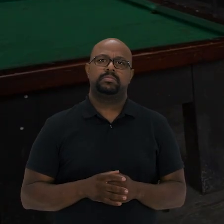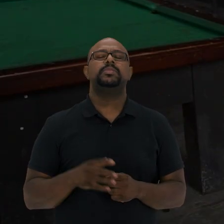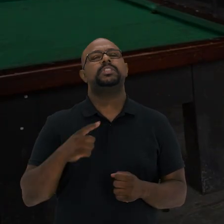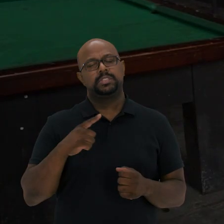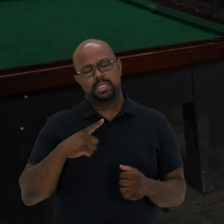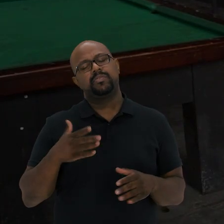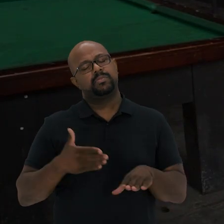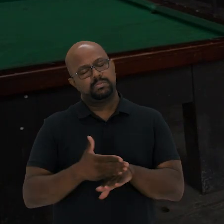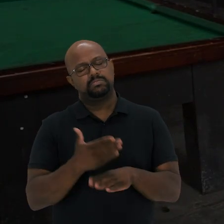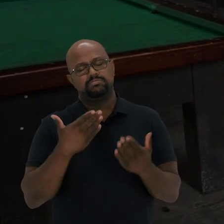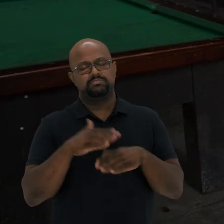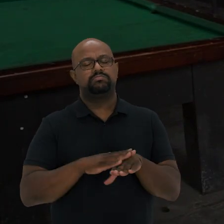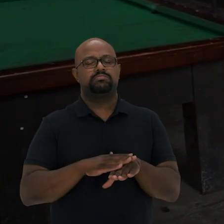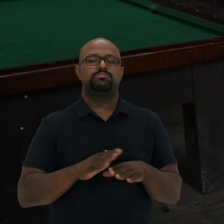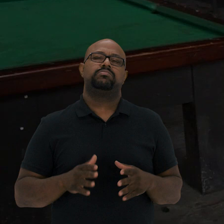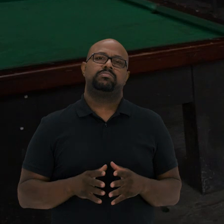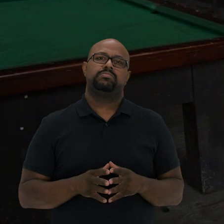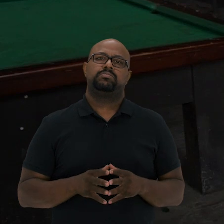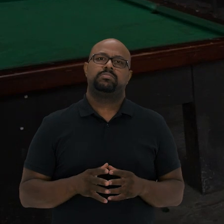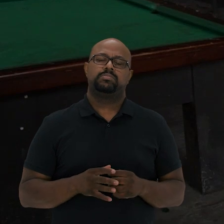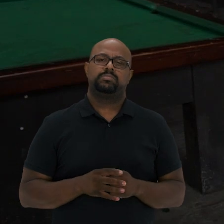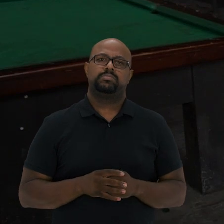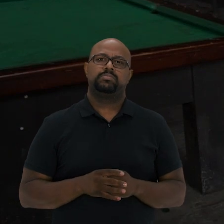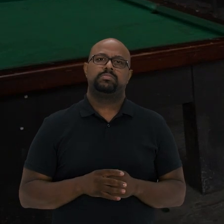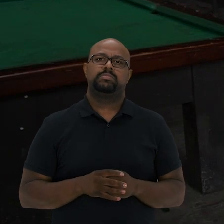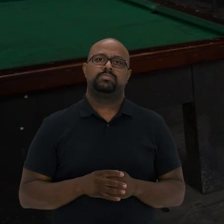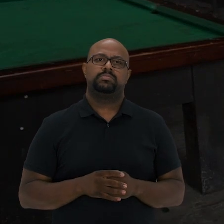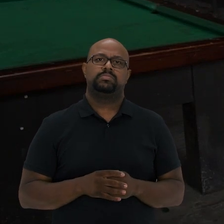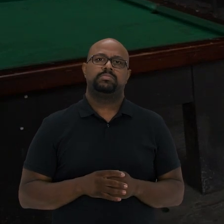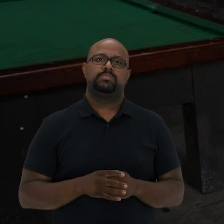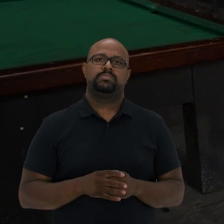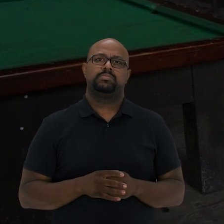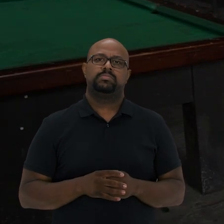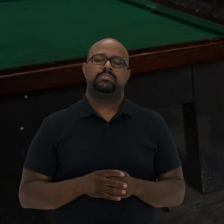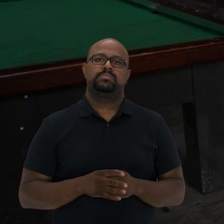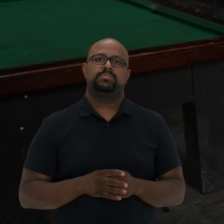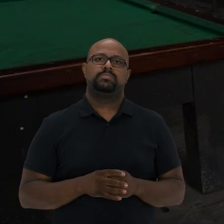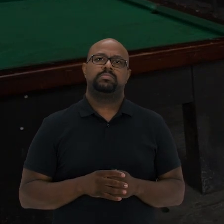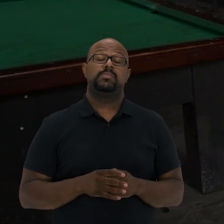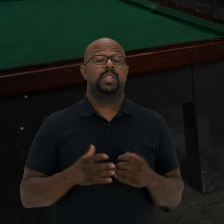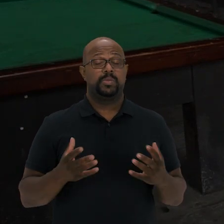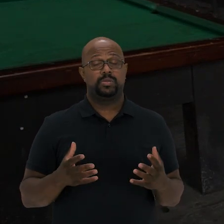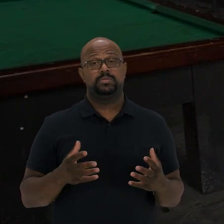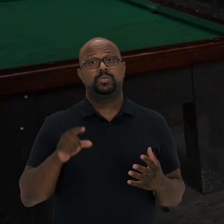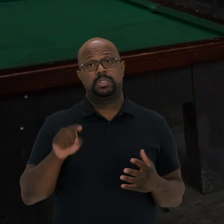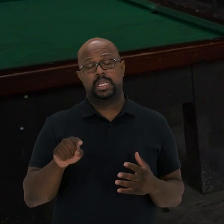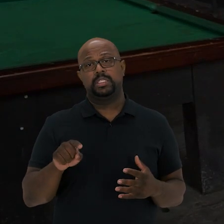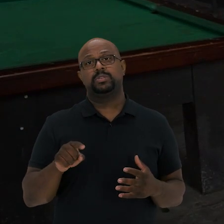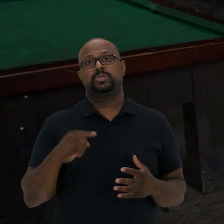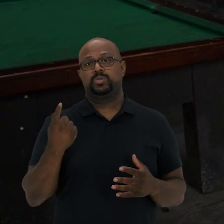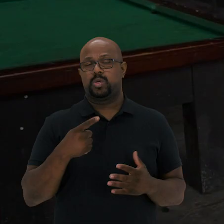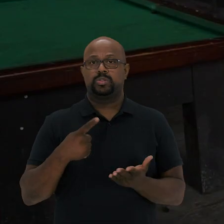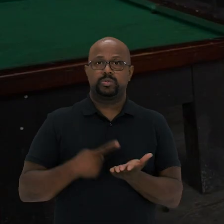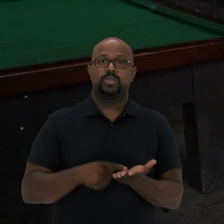interseção. Houve uma interseção, exatamente isso. A universidade, inclusive, certamente teve parte disso. Bom, quanto a